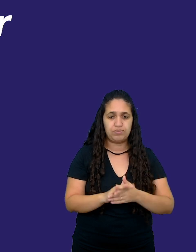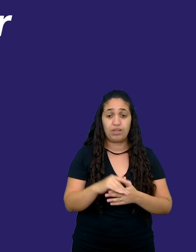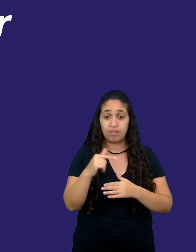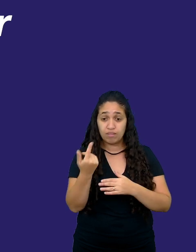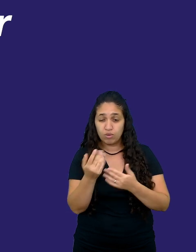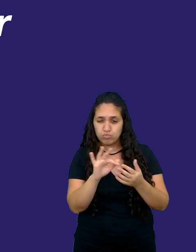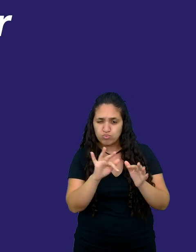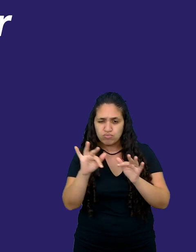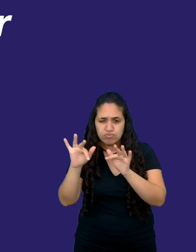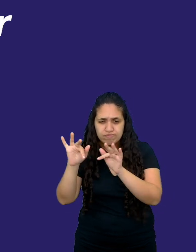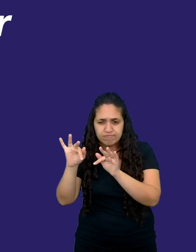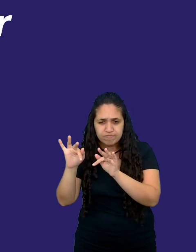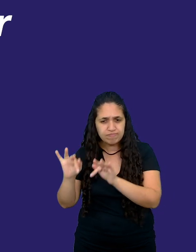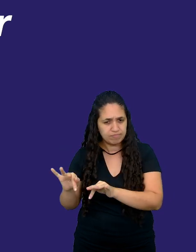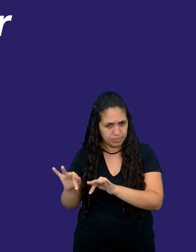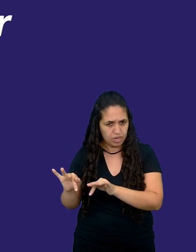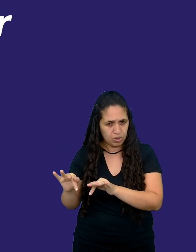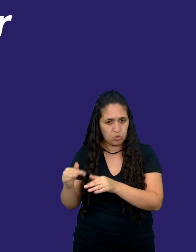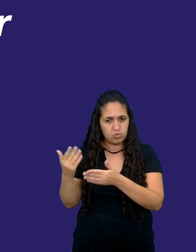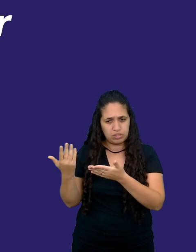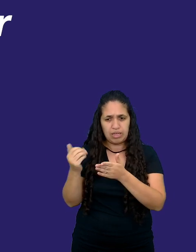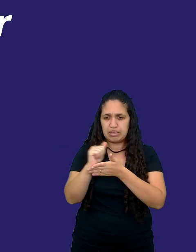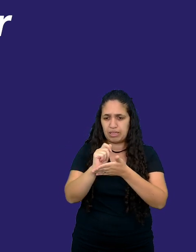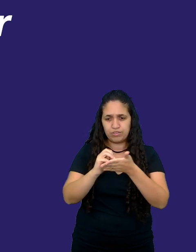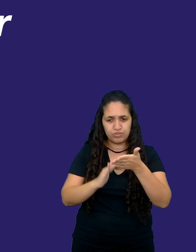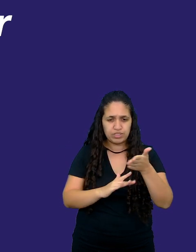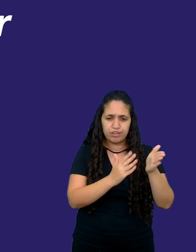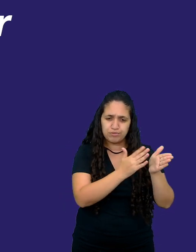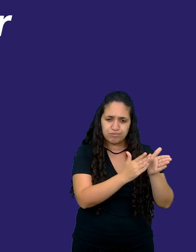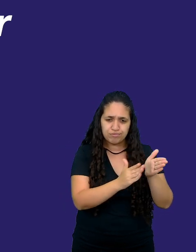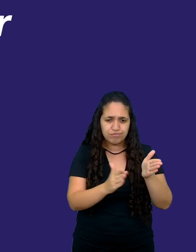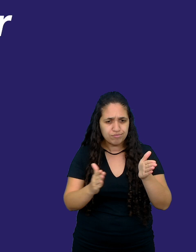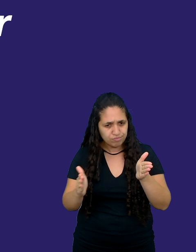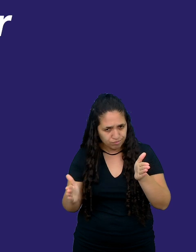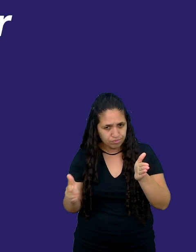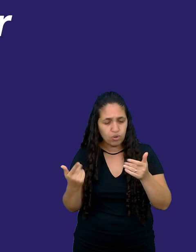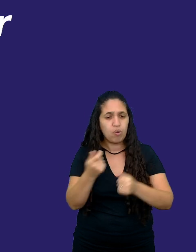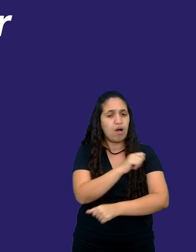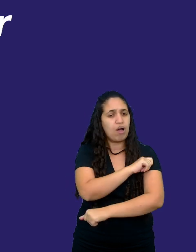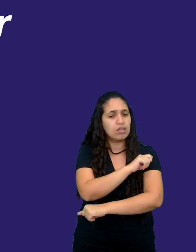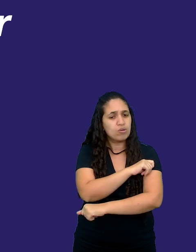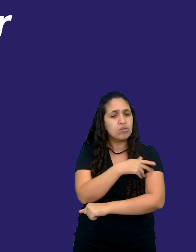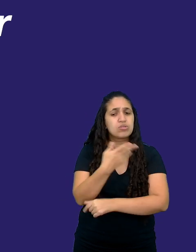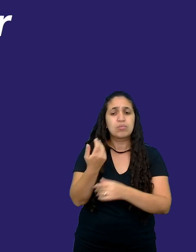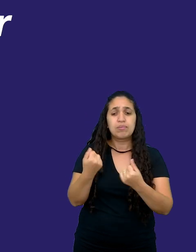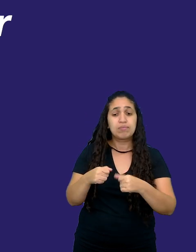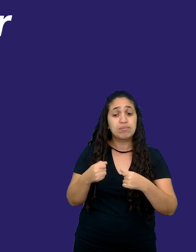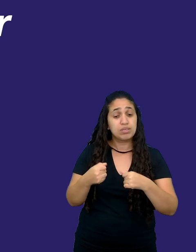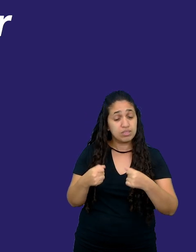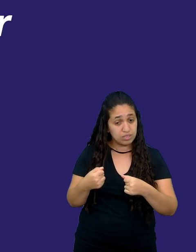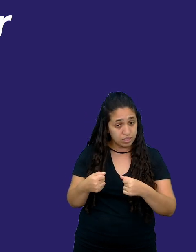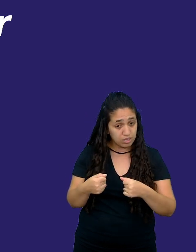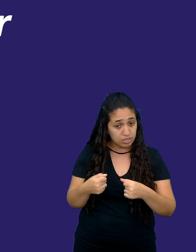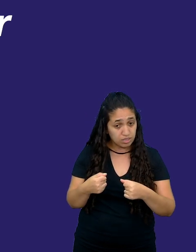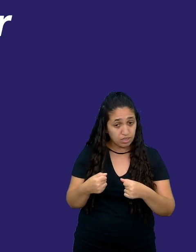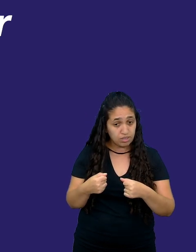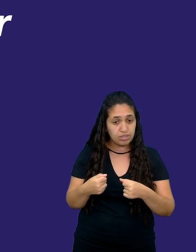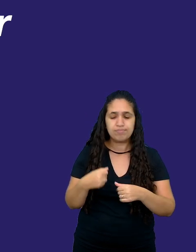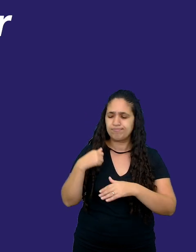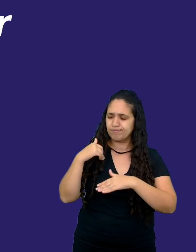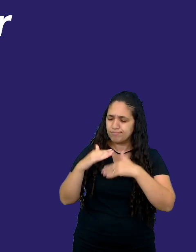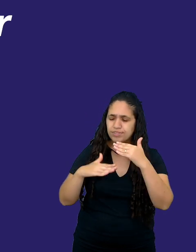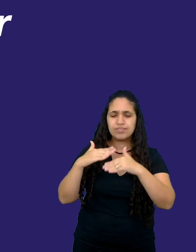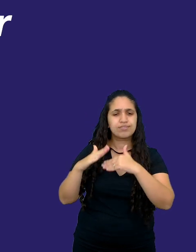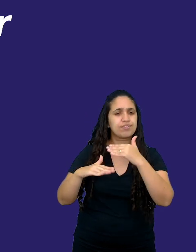final dessas atividades, o que os nossos alunos precisam? Precisam ter